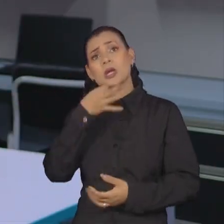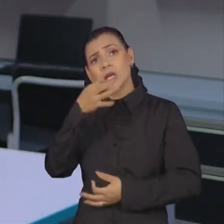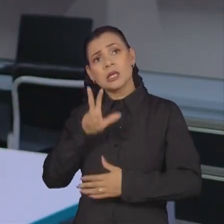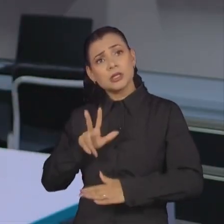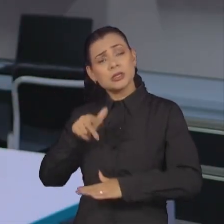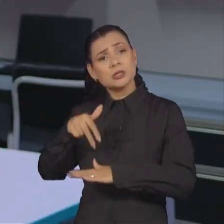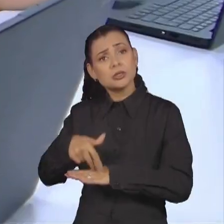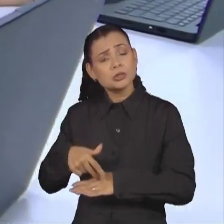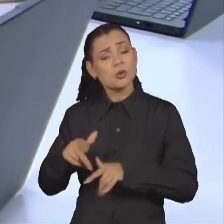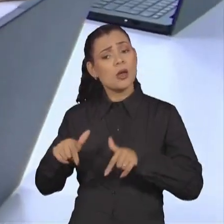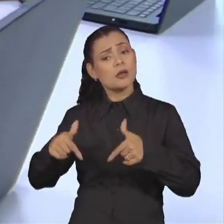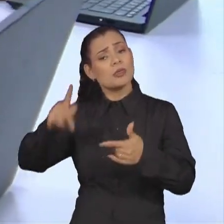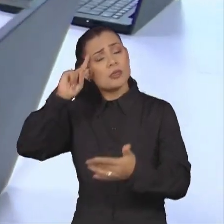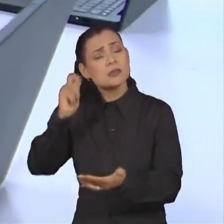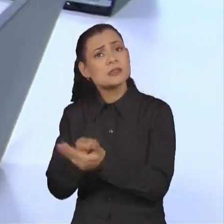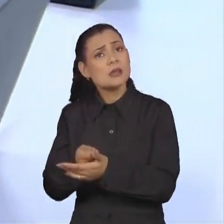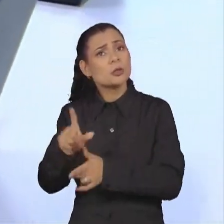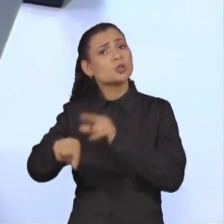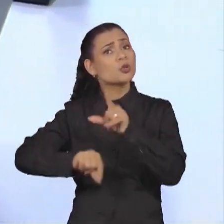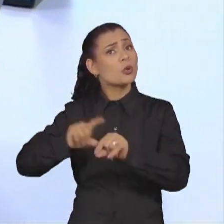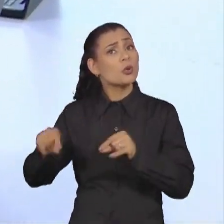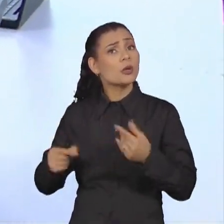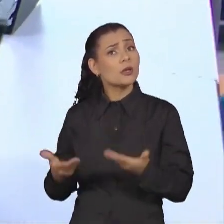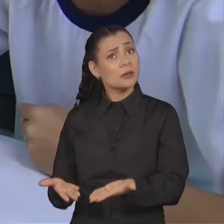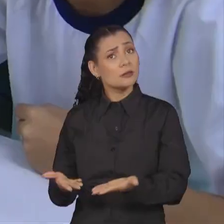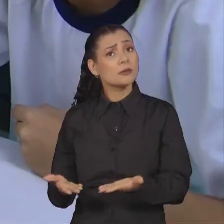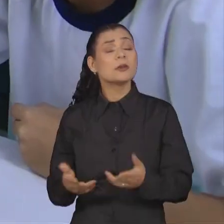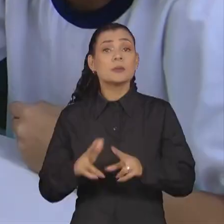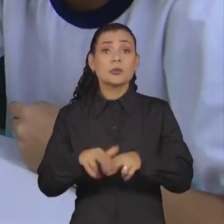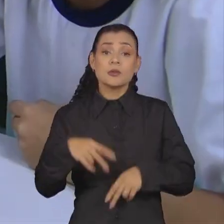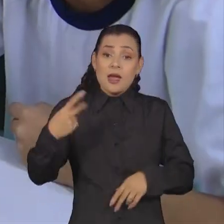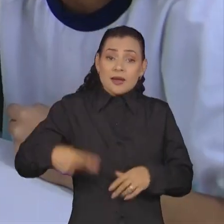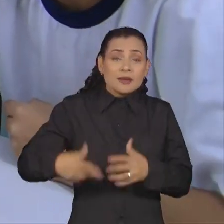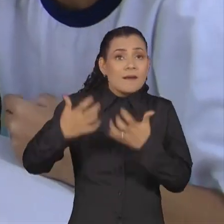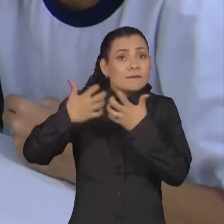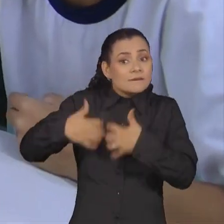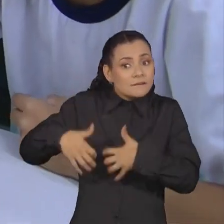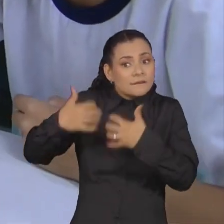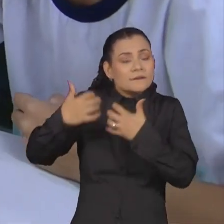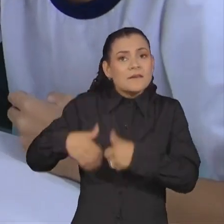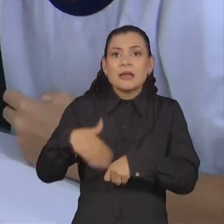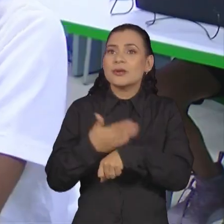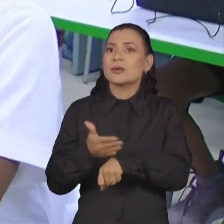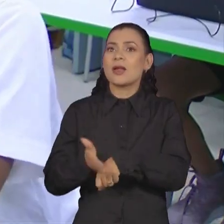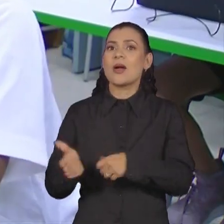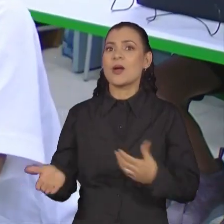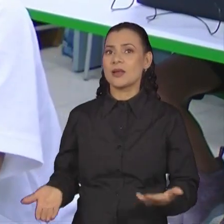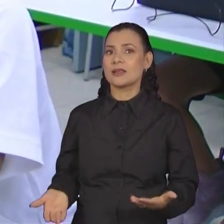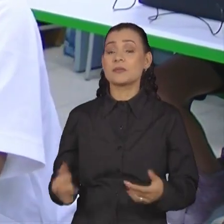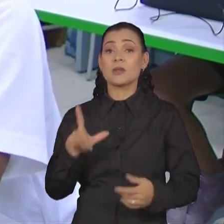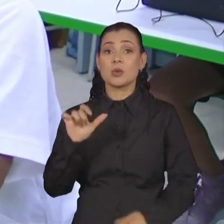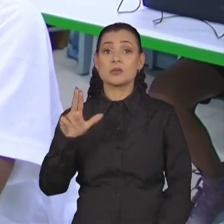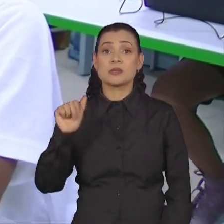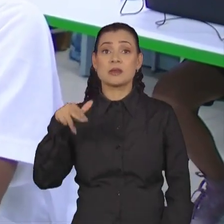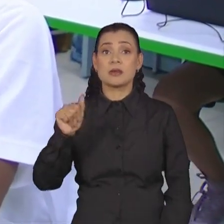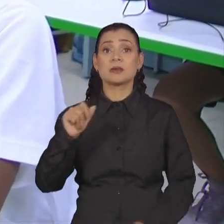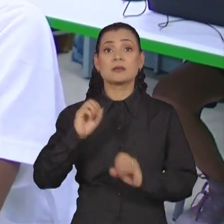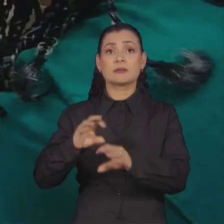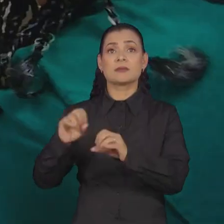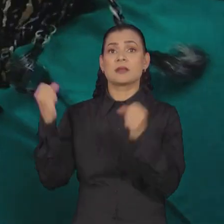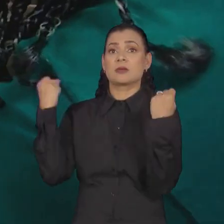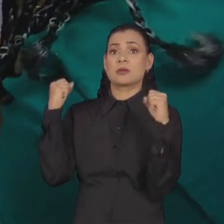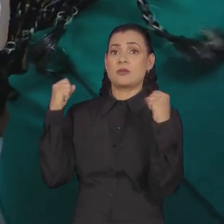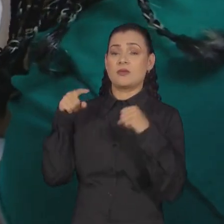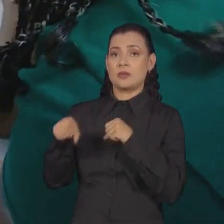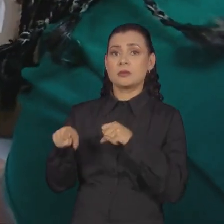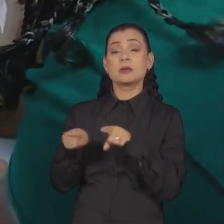sobre algo, de tomar uma decisão. E aqui, eles têm que fazer isso o tempo inteiro. Luciana é formada em Educação Física